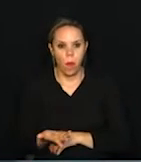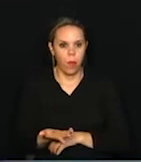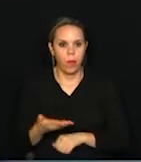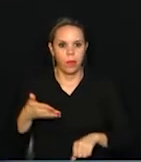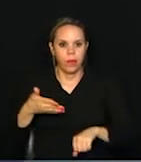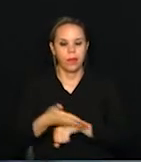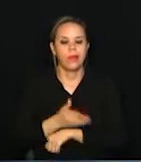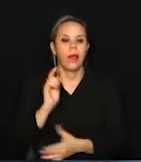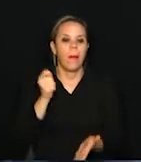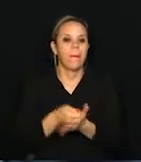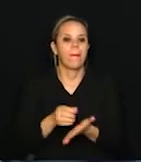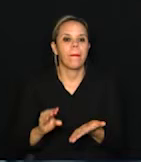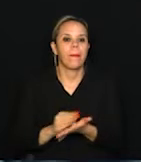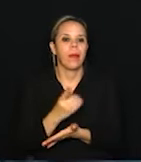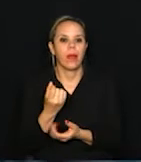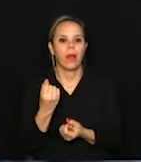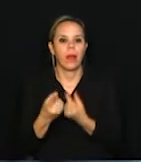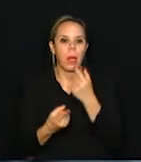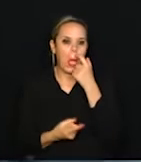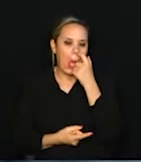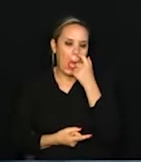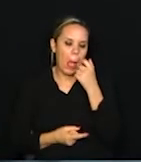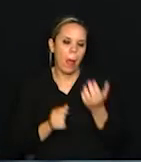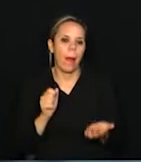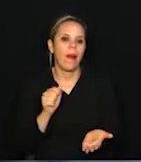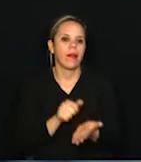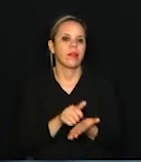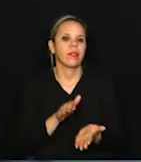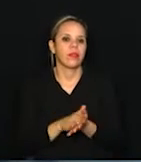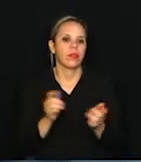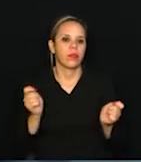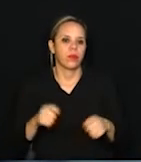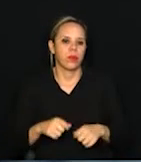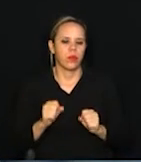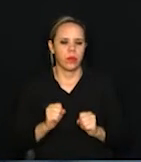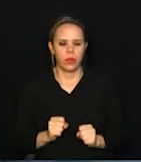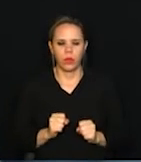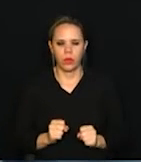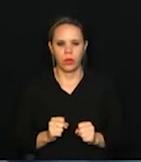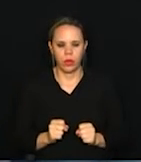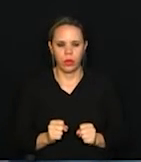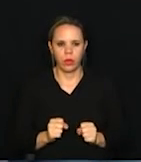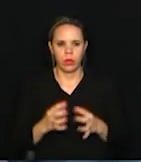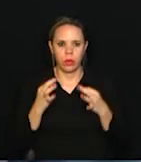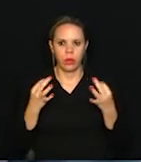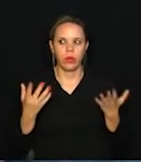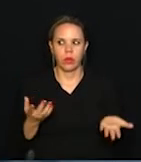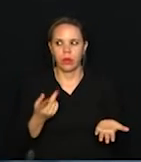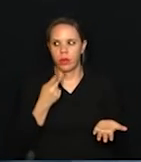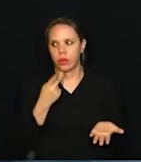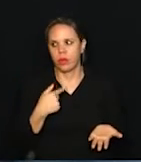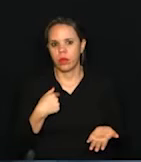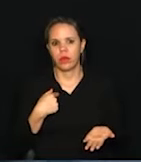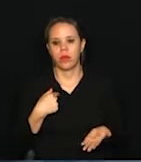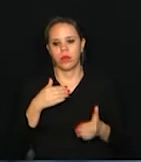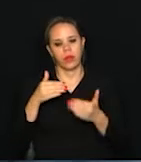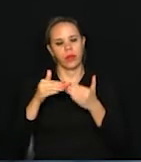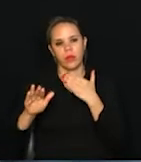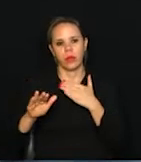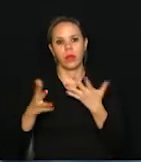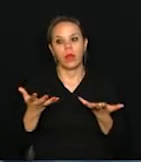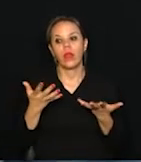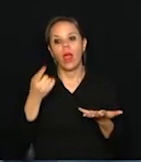com recurso em alguma dessas penalidades, possivelmente ele possa... de, olha, eu discordo e